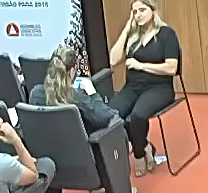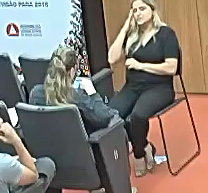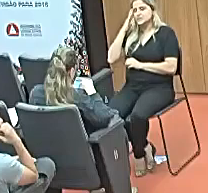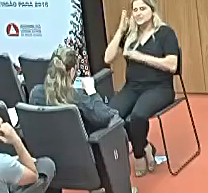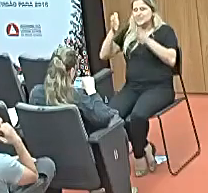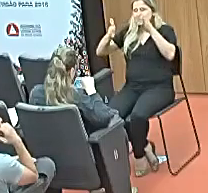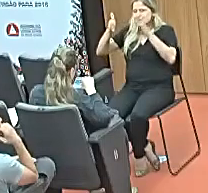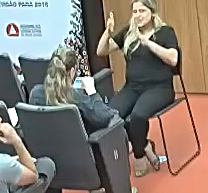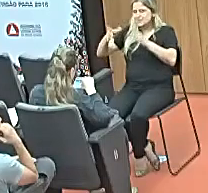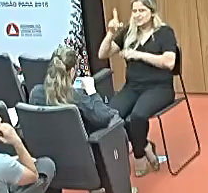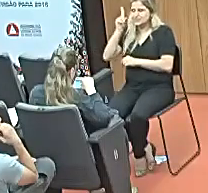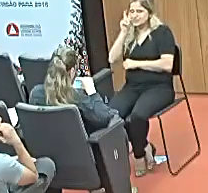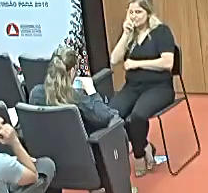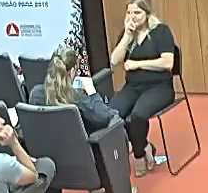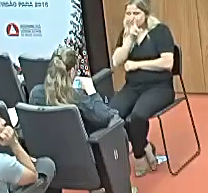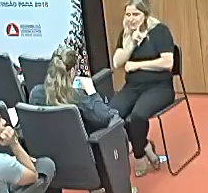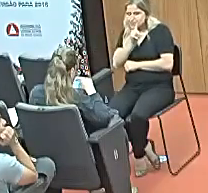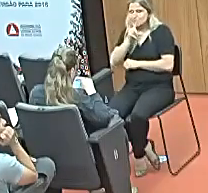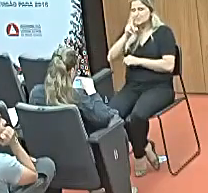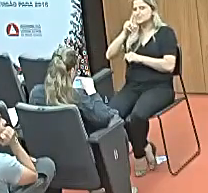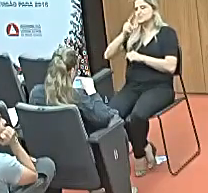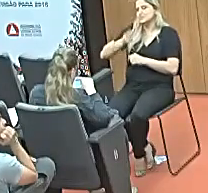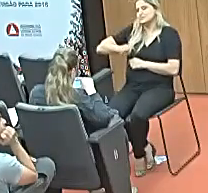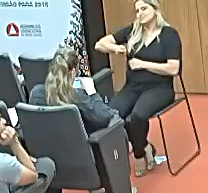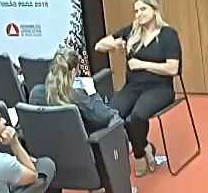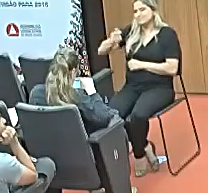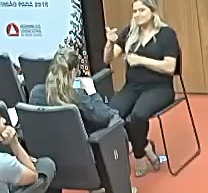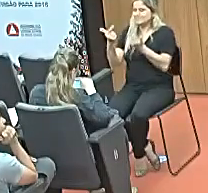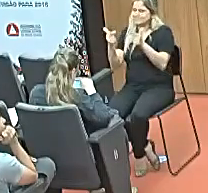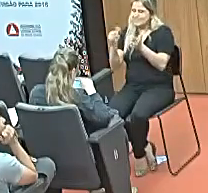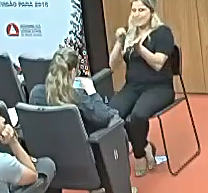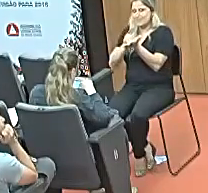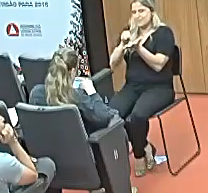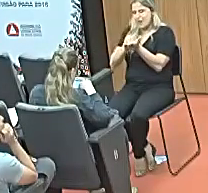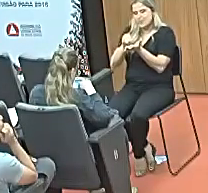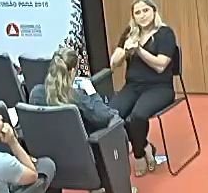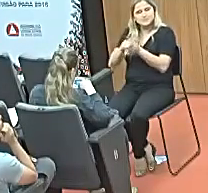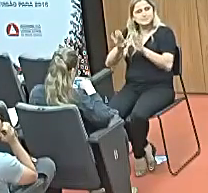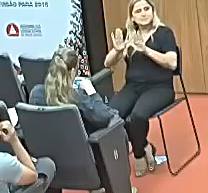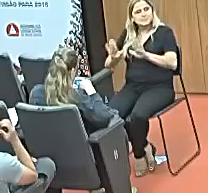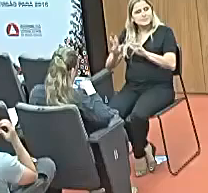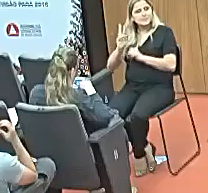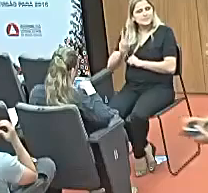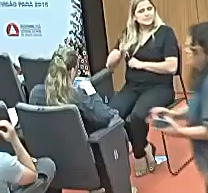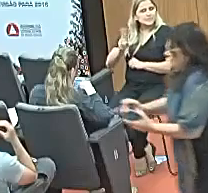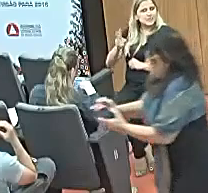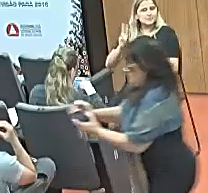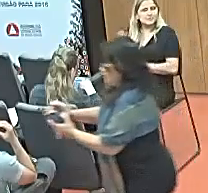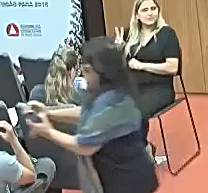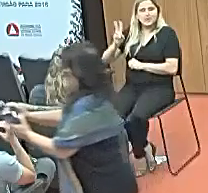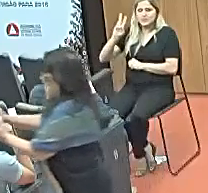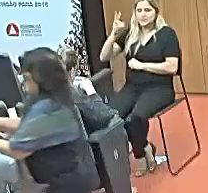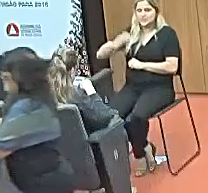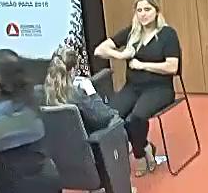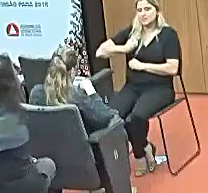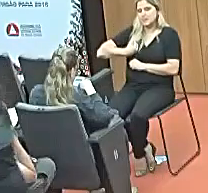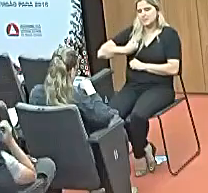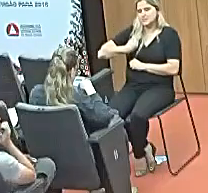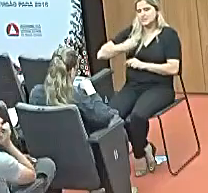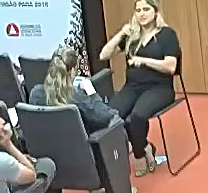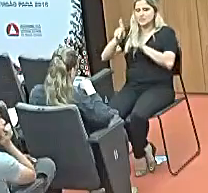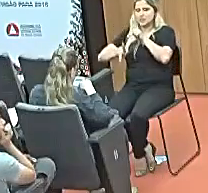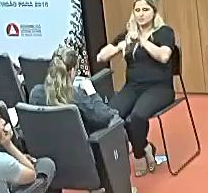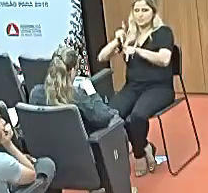o estado é está passando do ponto de vista financeiro mas sempre também valorizando a participação popular